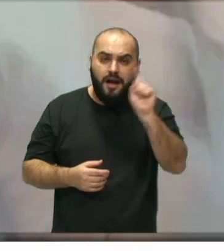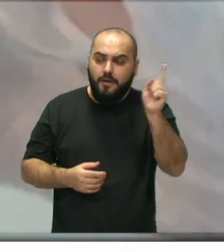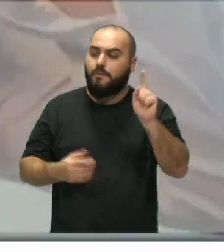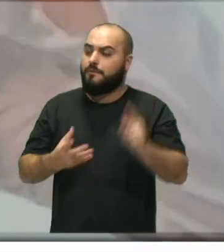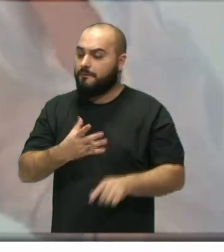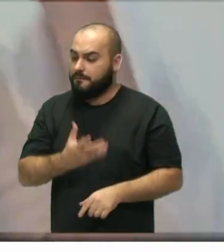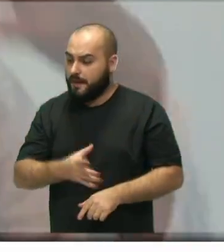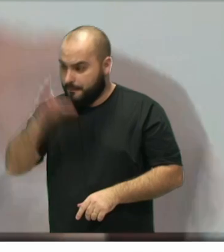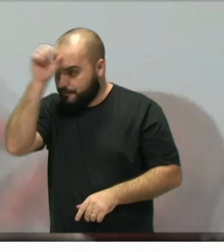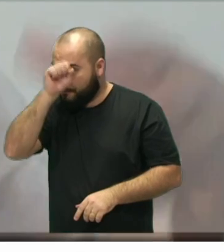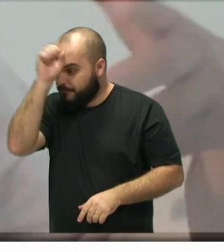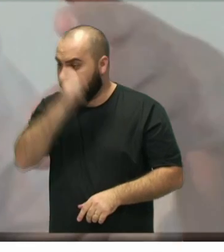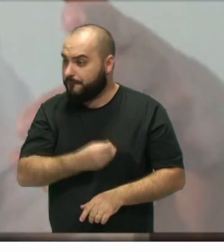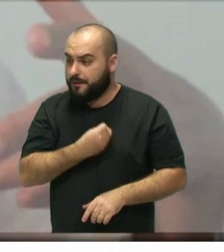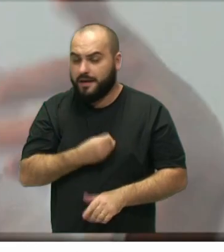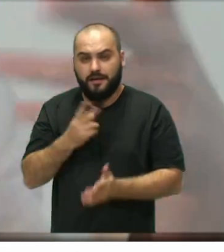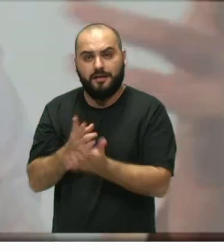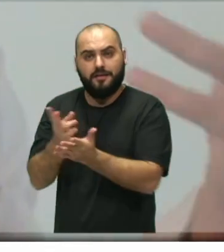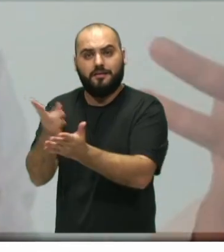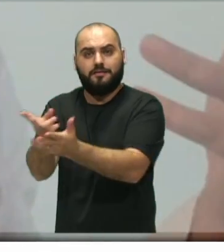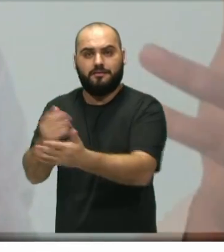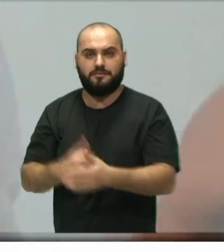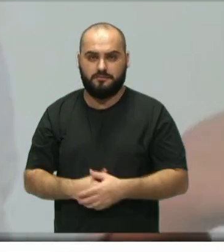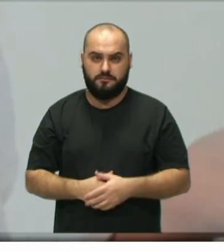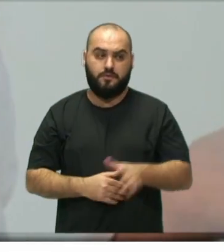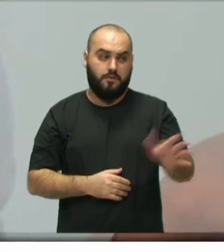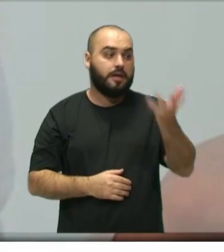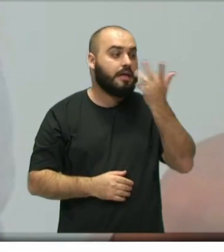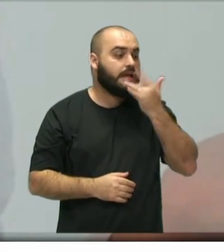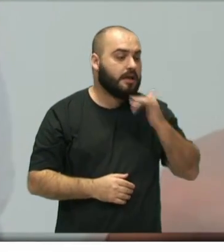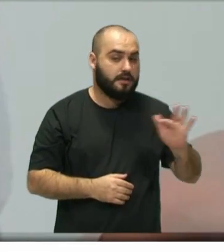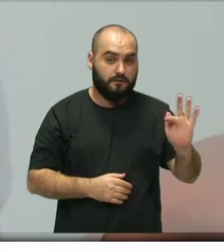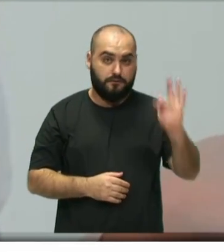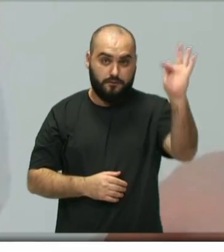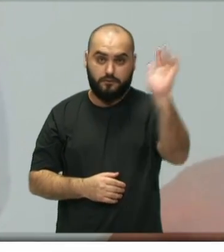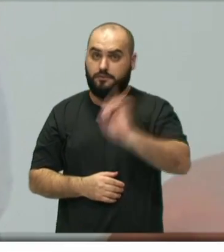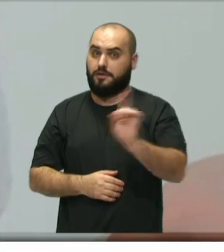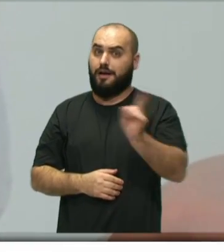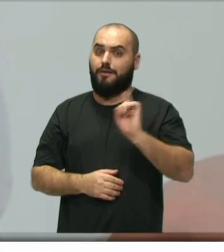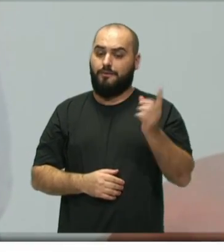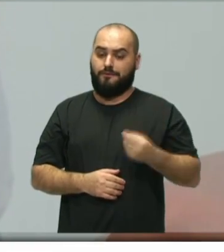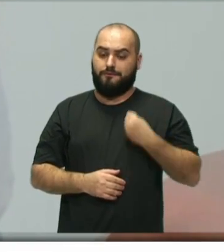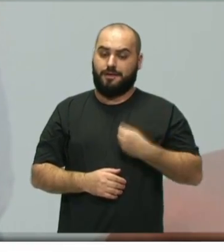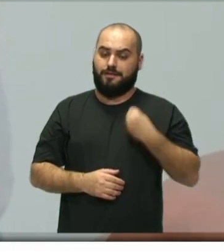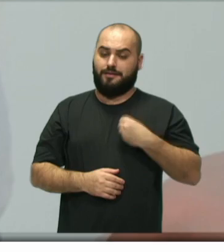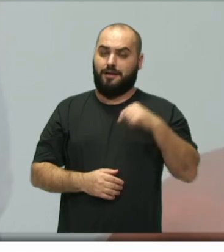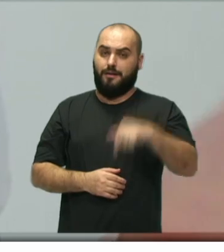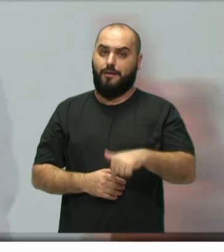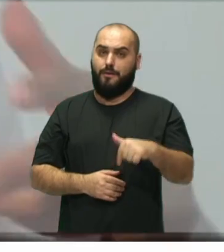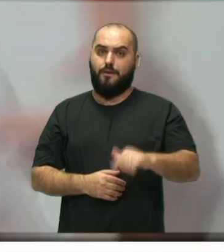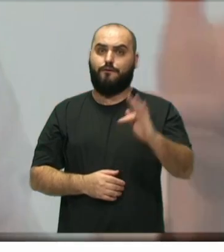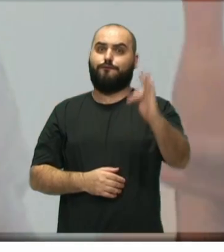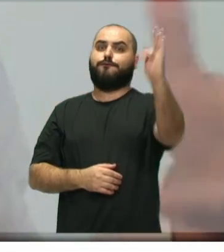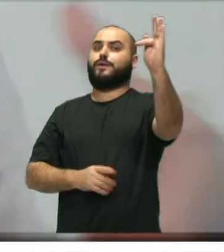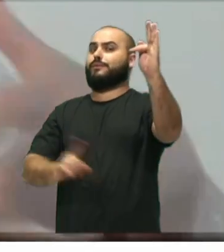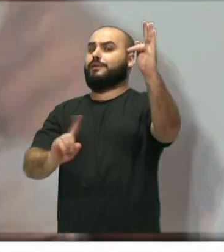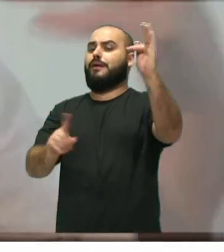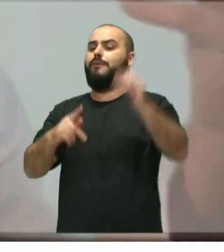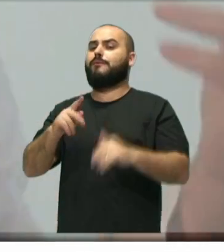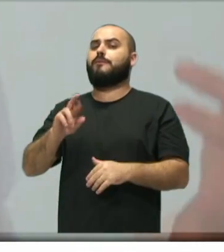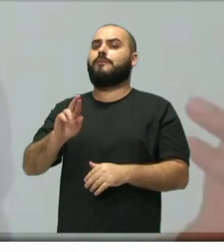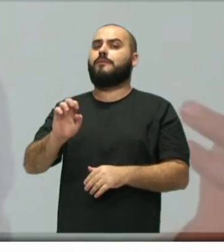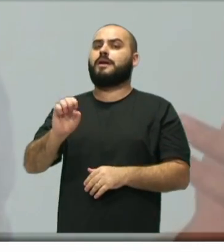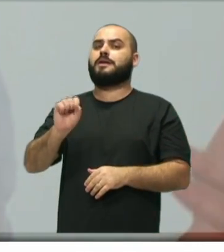gente acha que eles são o futuro, eles não são o futuro, eles são o presente. Né? A partir do momento que